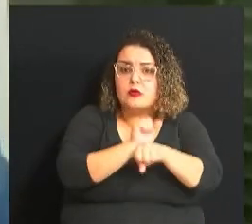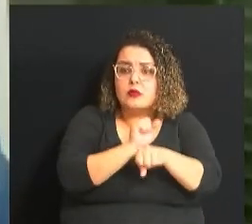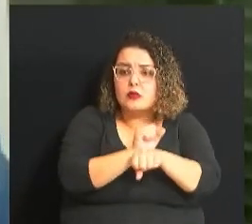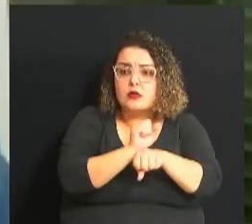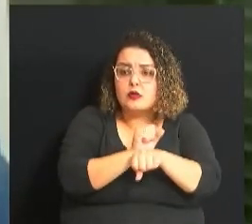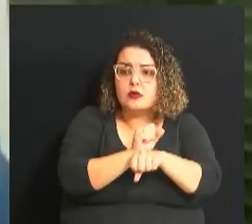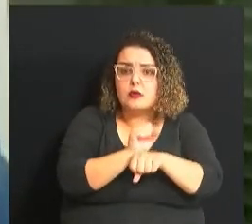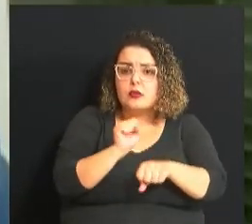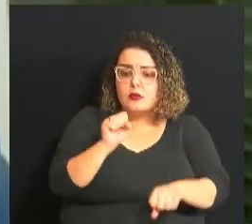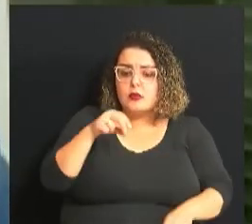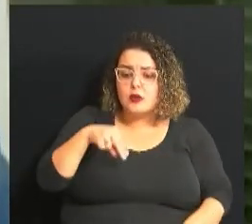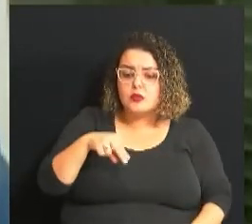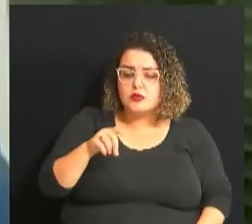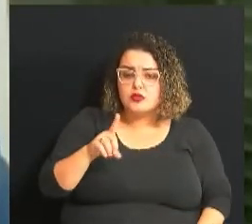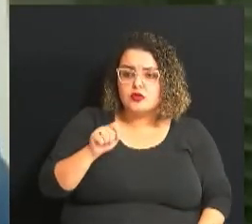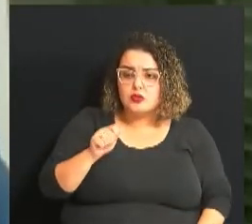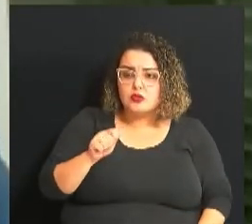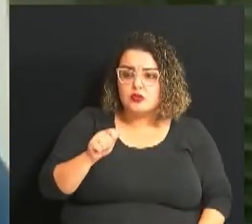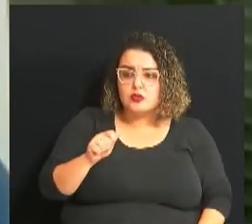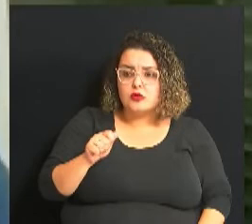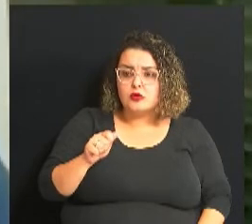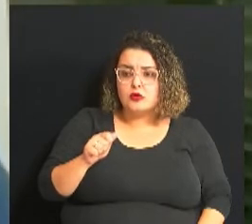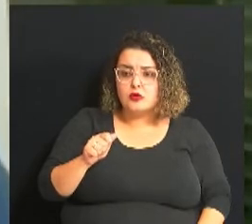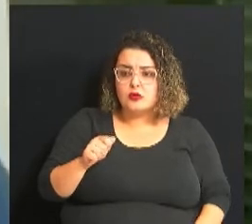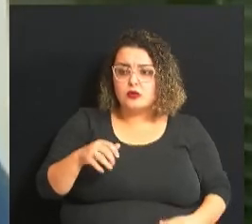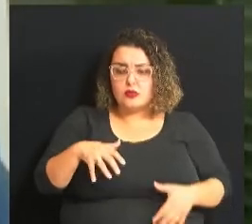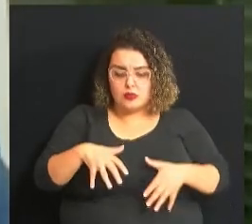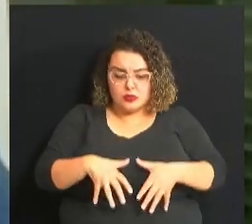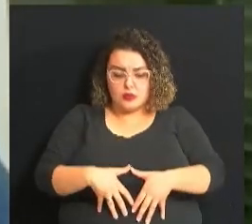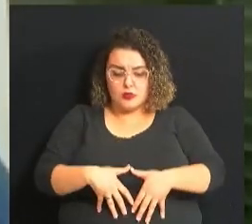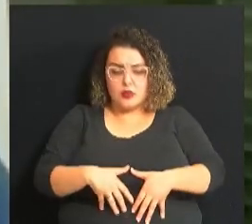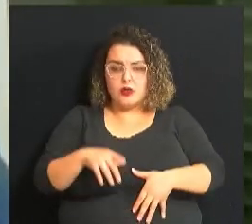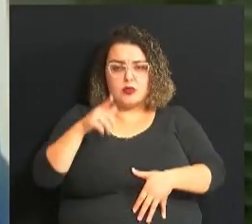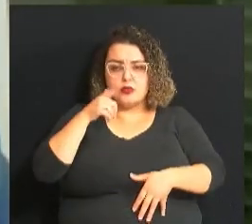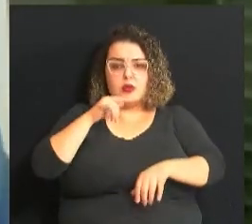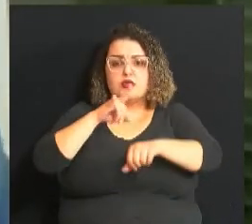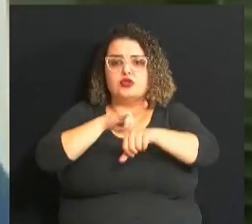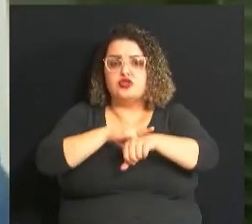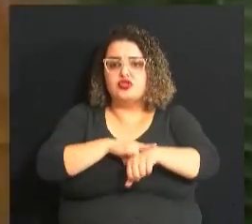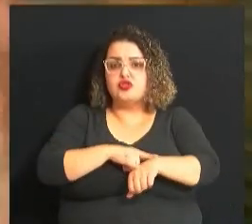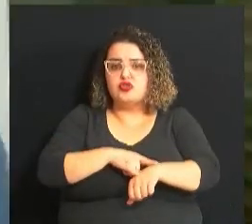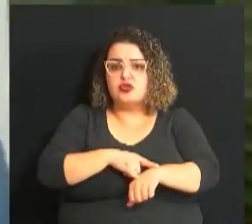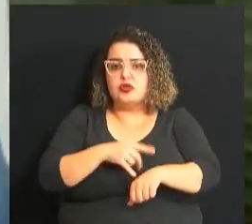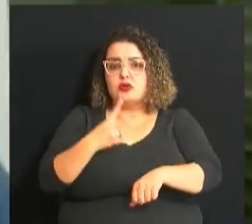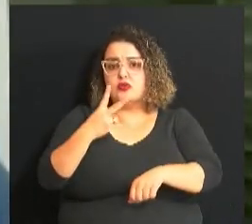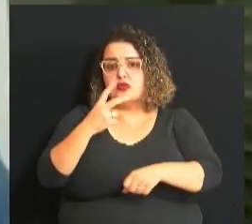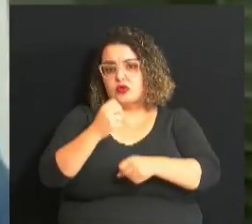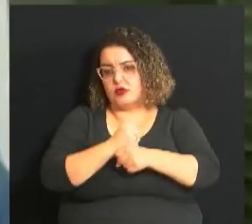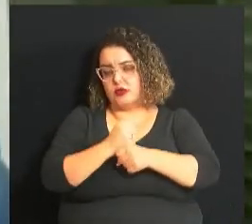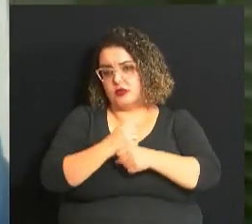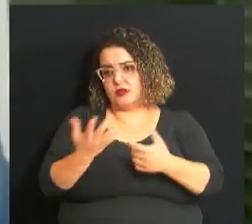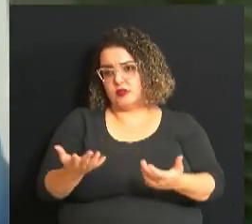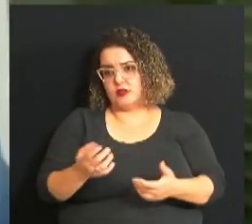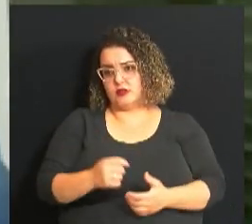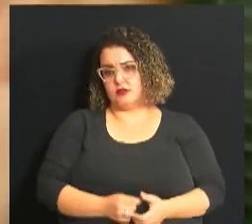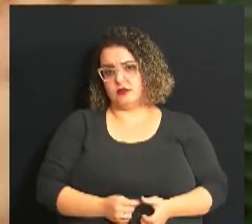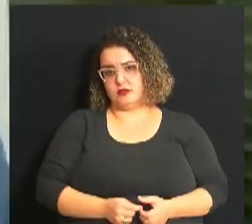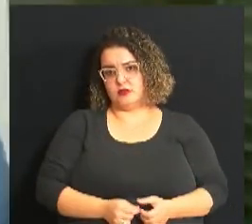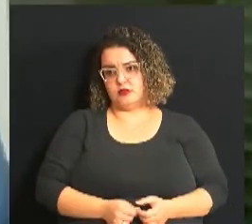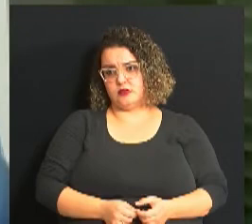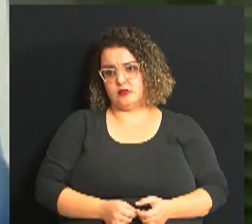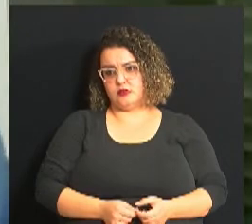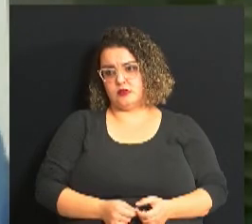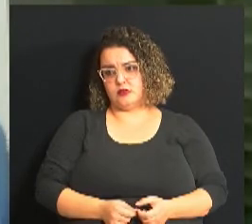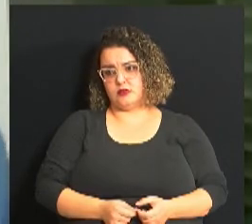dentro da barriga e não consegue urinar faz 2 anos. Nós acabamos de operar o senhor que veio